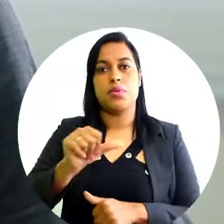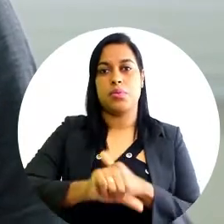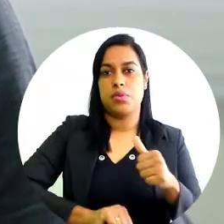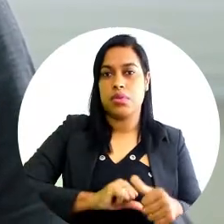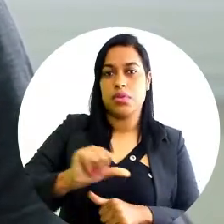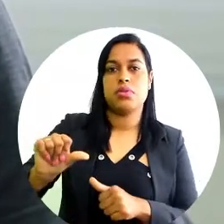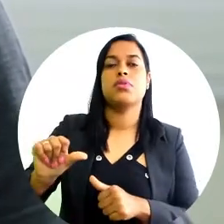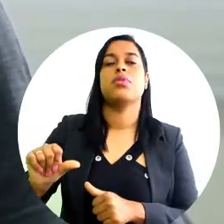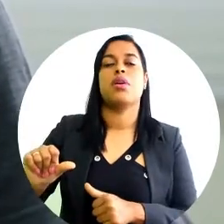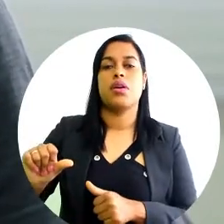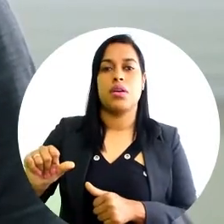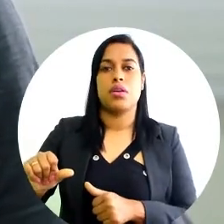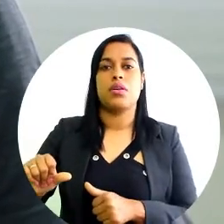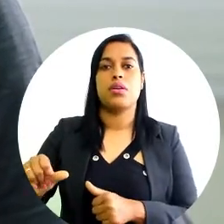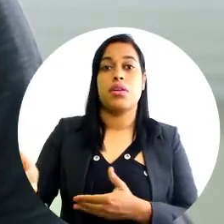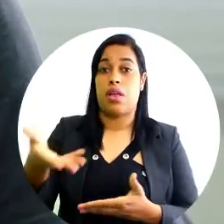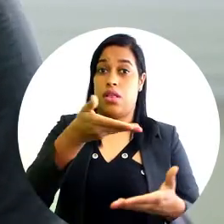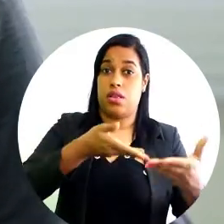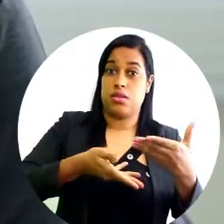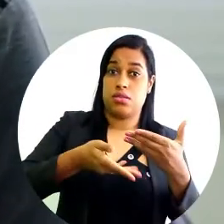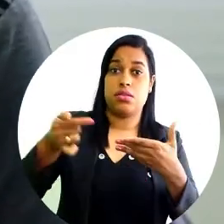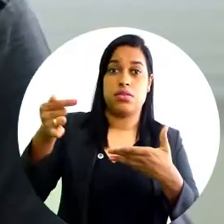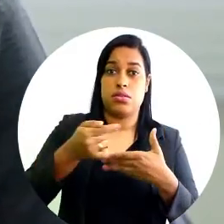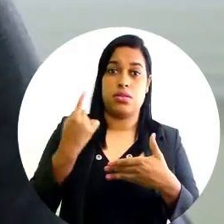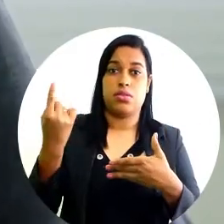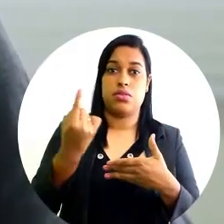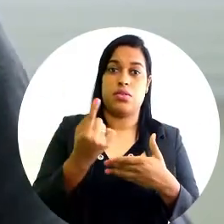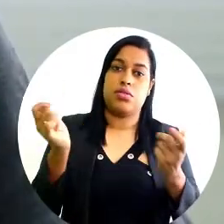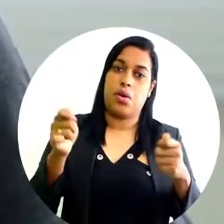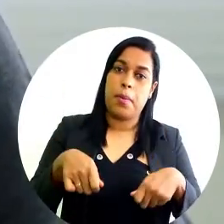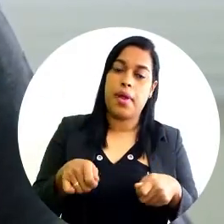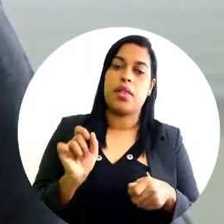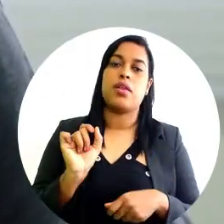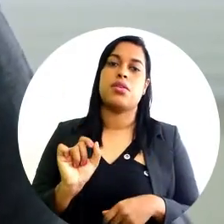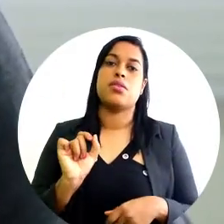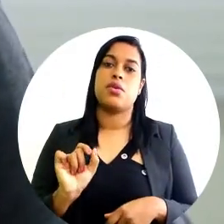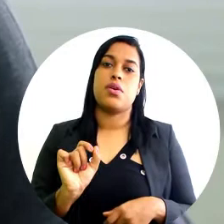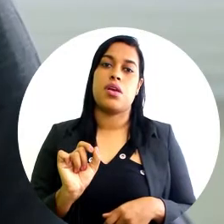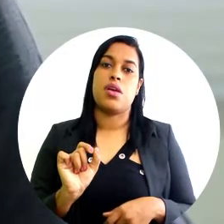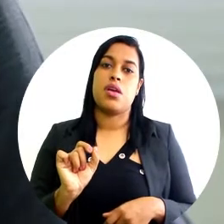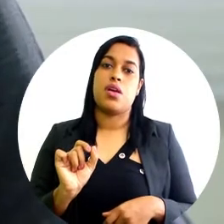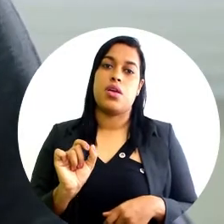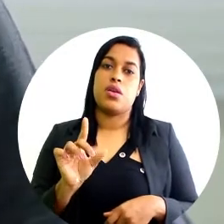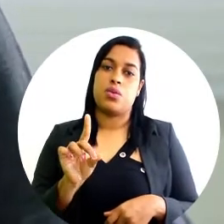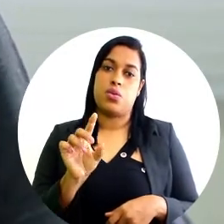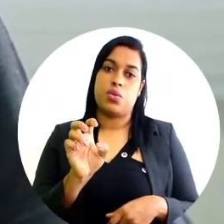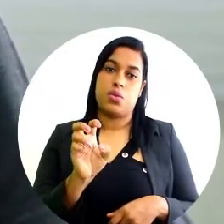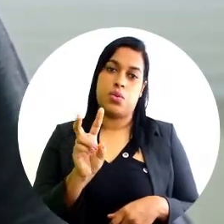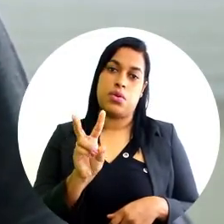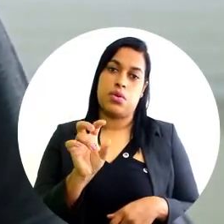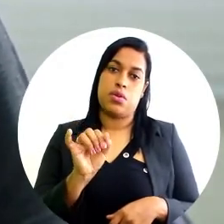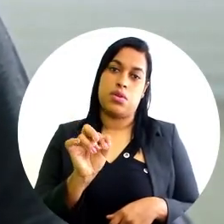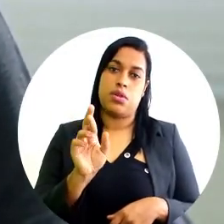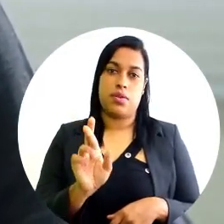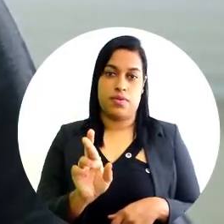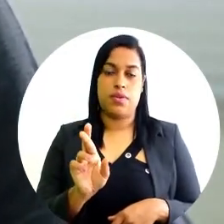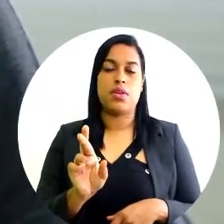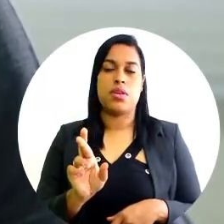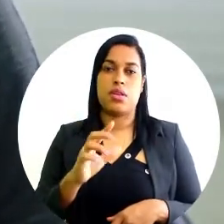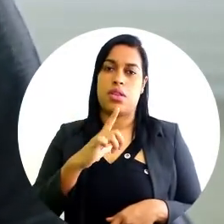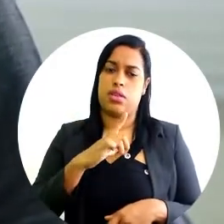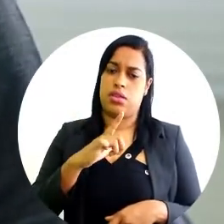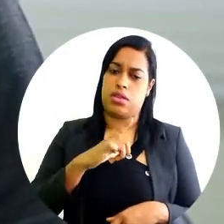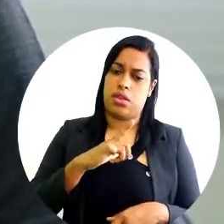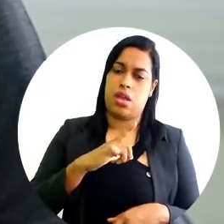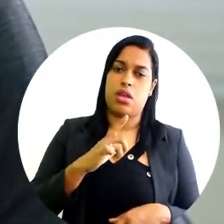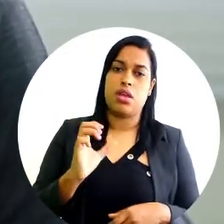humano a mudança e relacionando a essa nossa competência, é fruto do devir